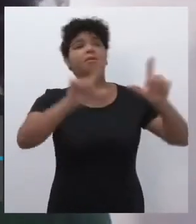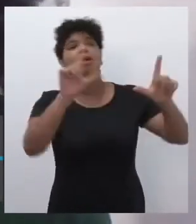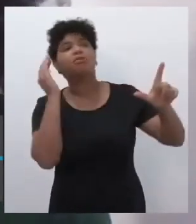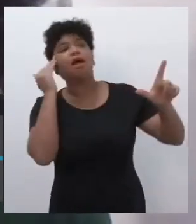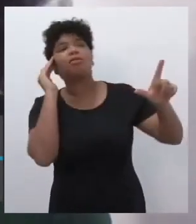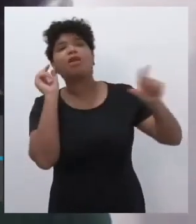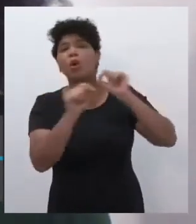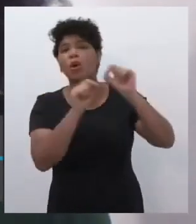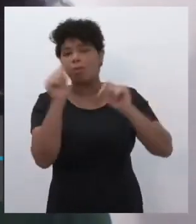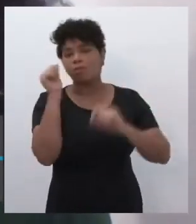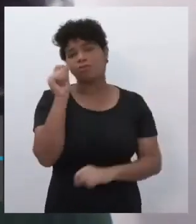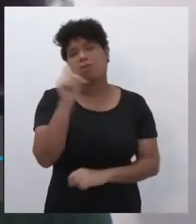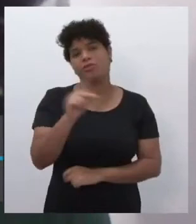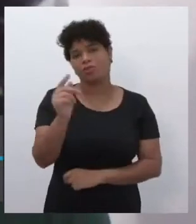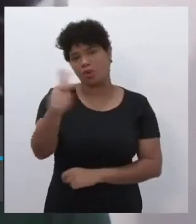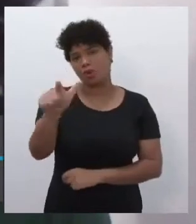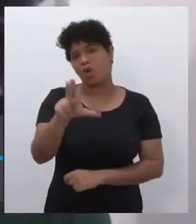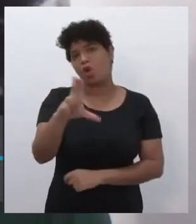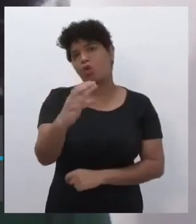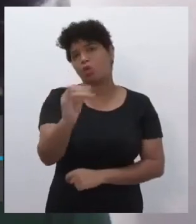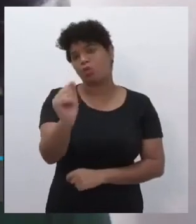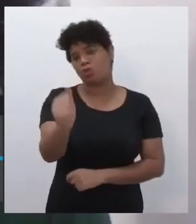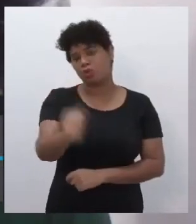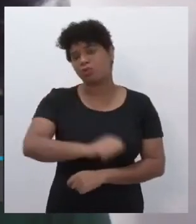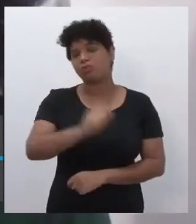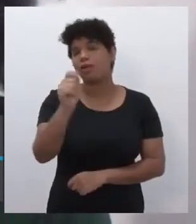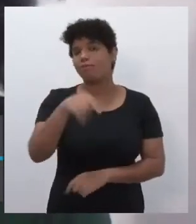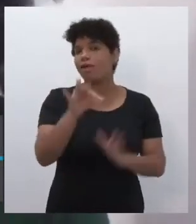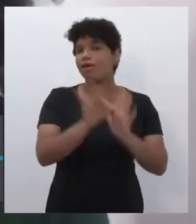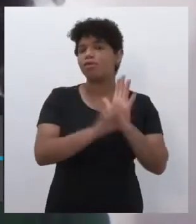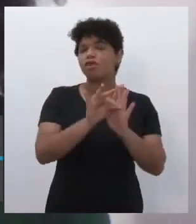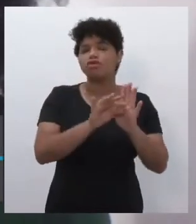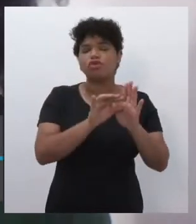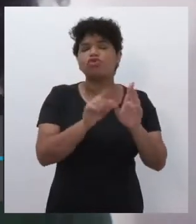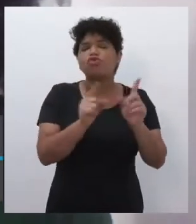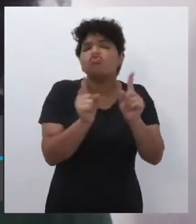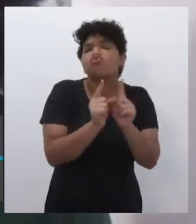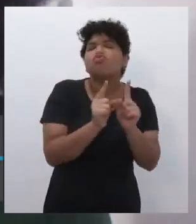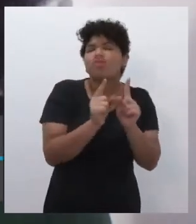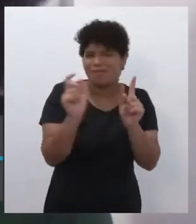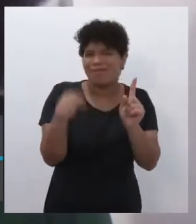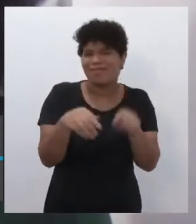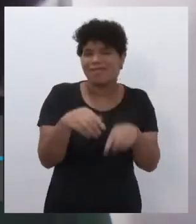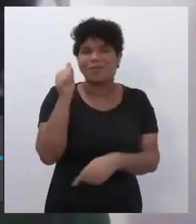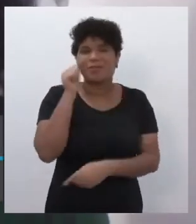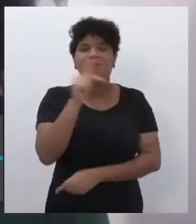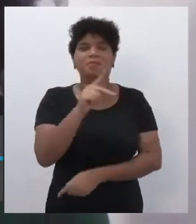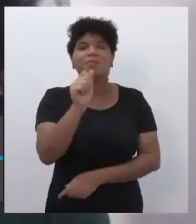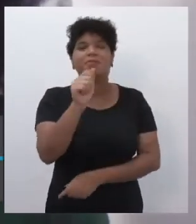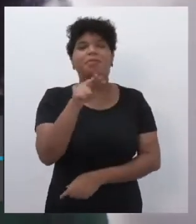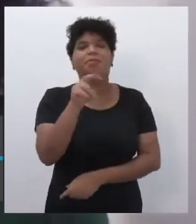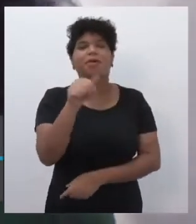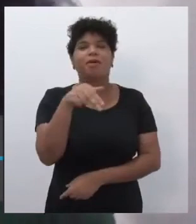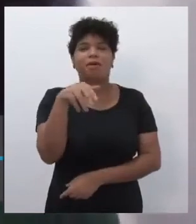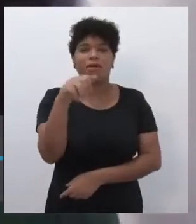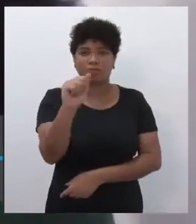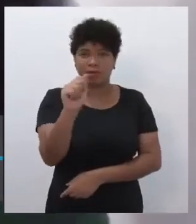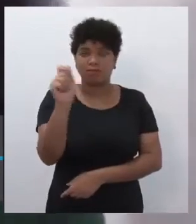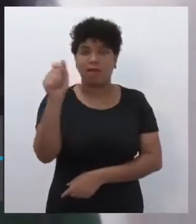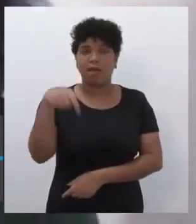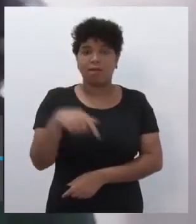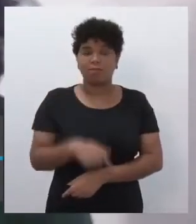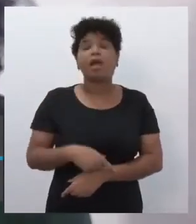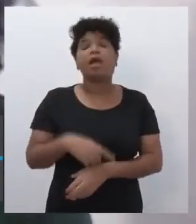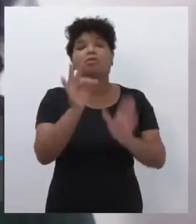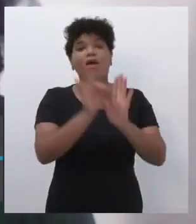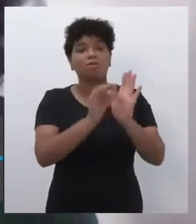usaria textos pequenos, a professora Rosana ampliaria e exploraria diferentes gêneros textuais,